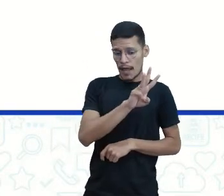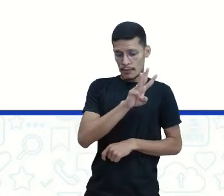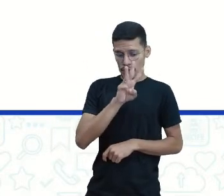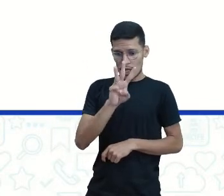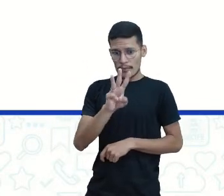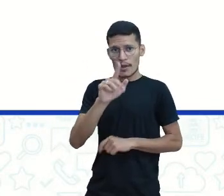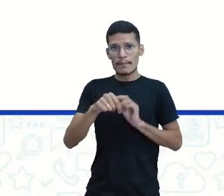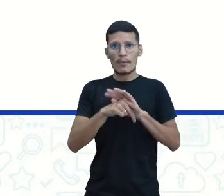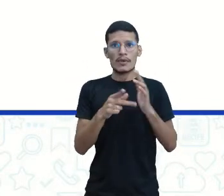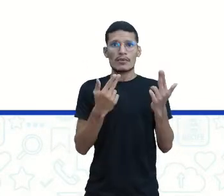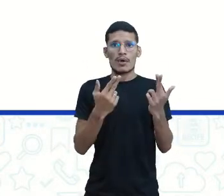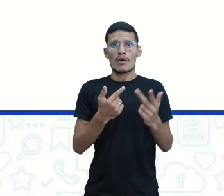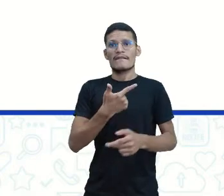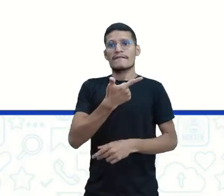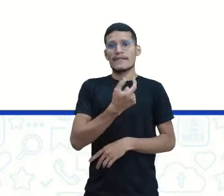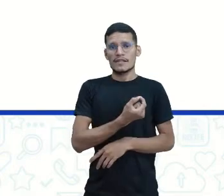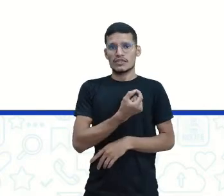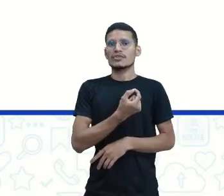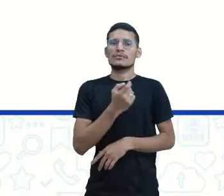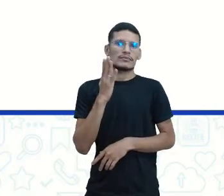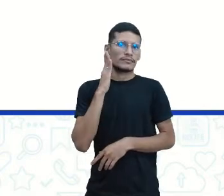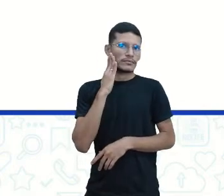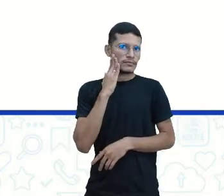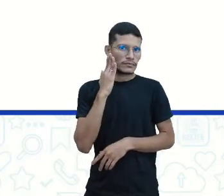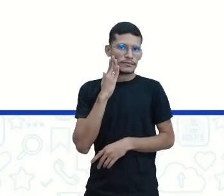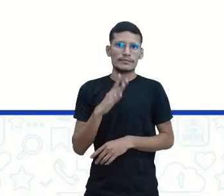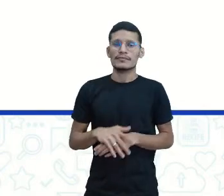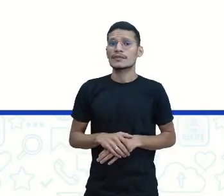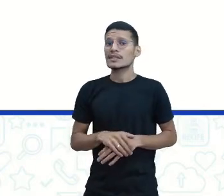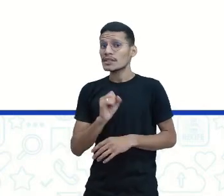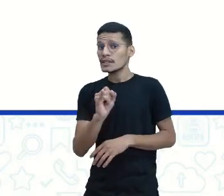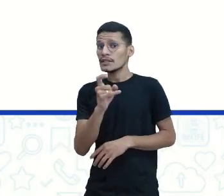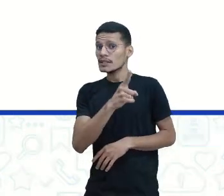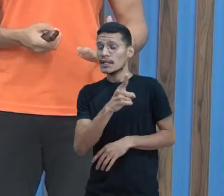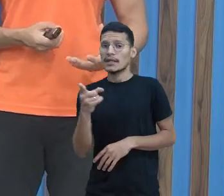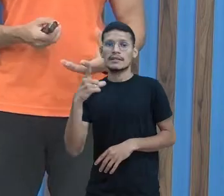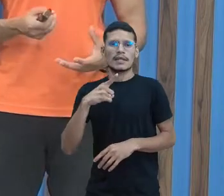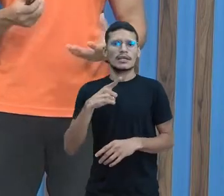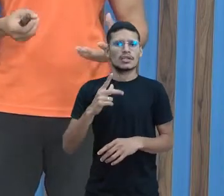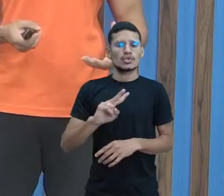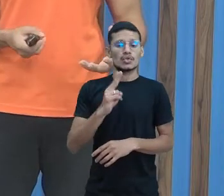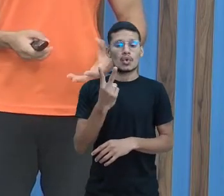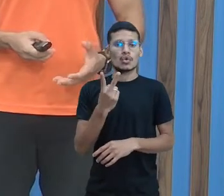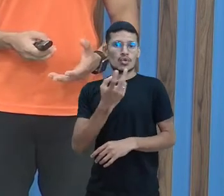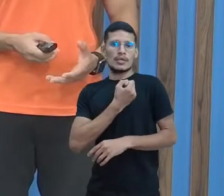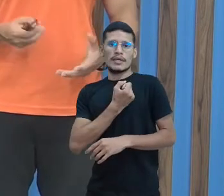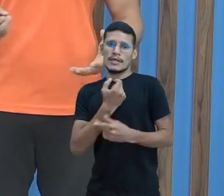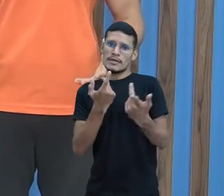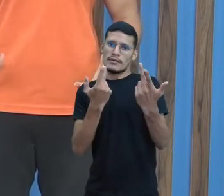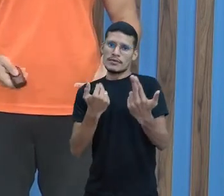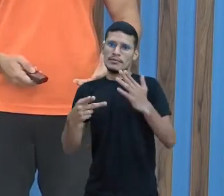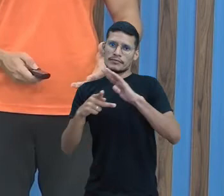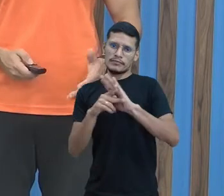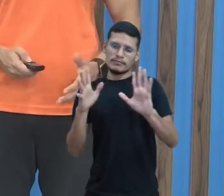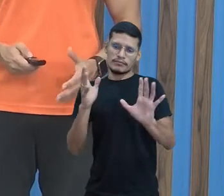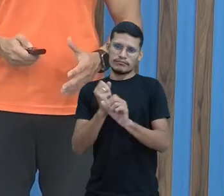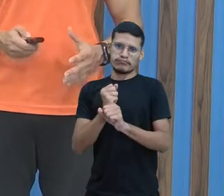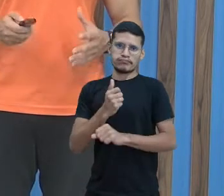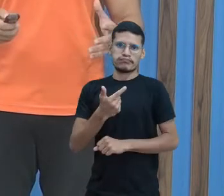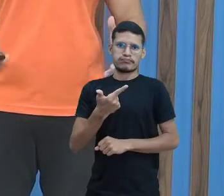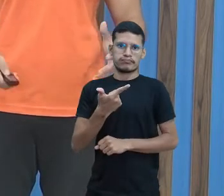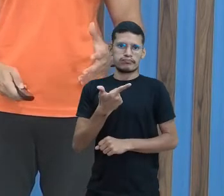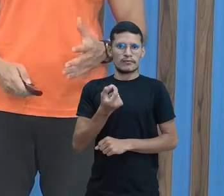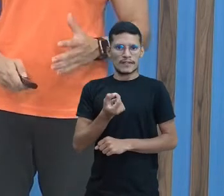a 20, tá? W mais W é igual a 20. Então, se você tem aí dois números que são iguais, que somados dá igual a 20,